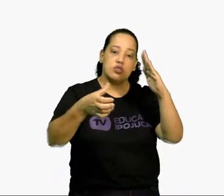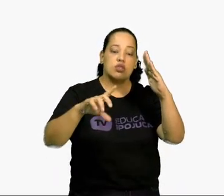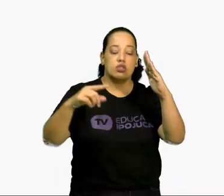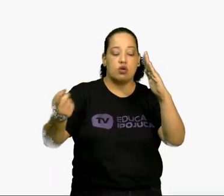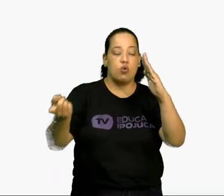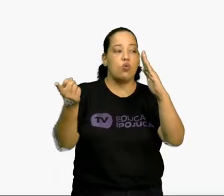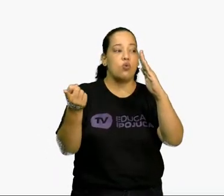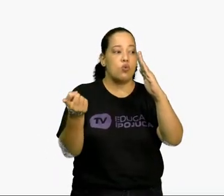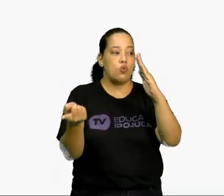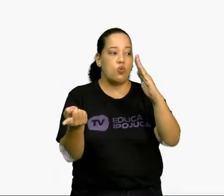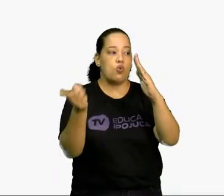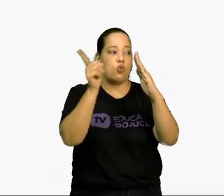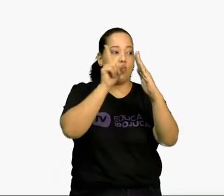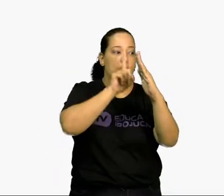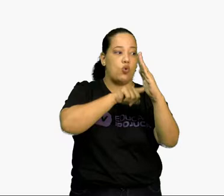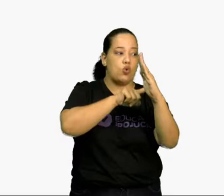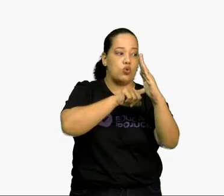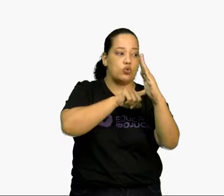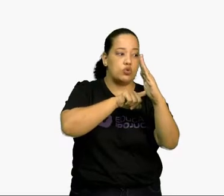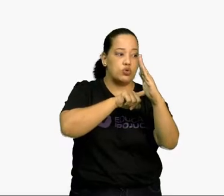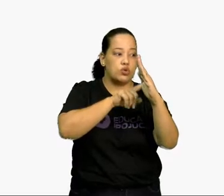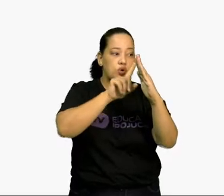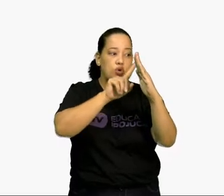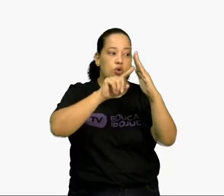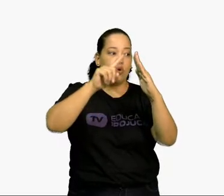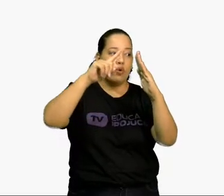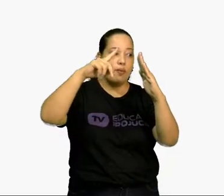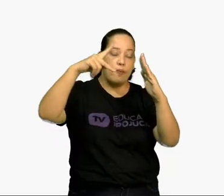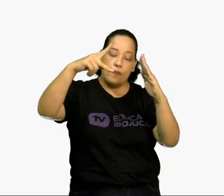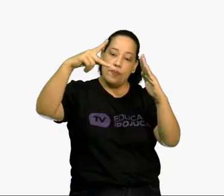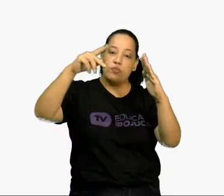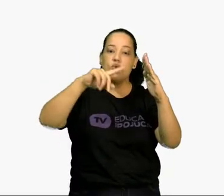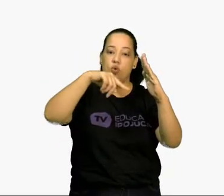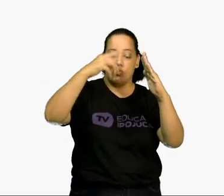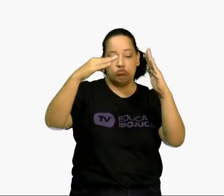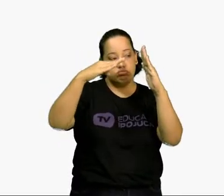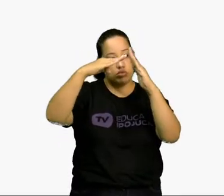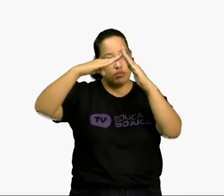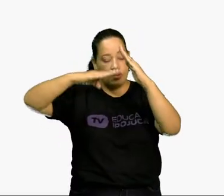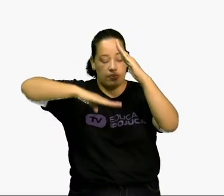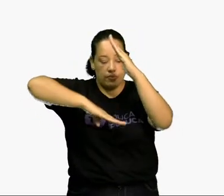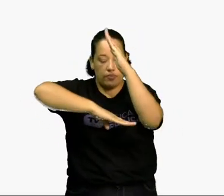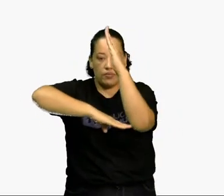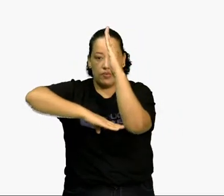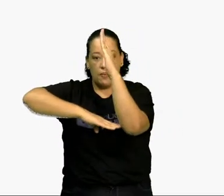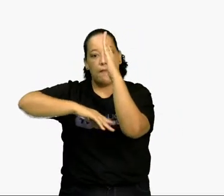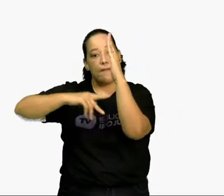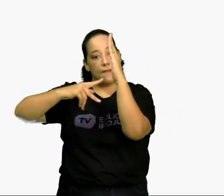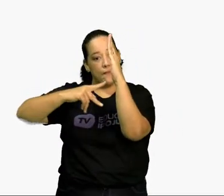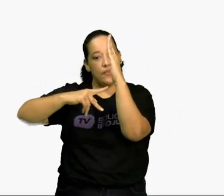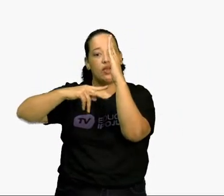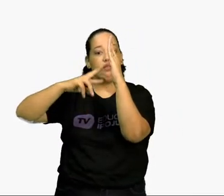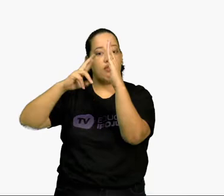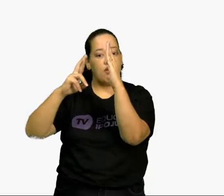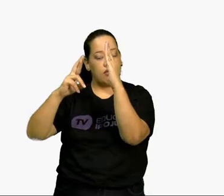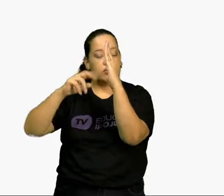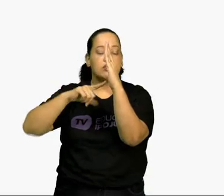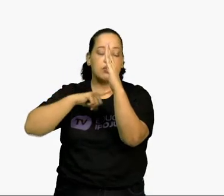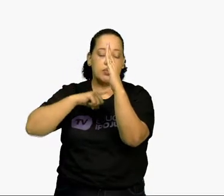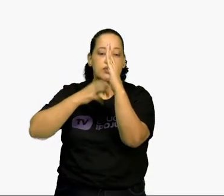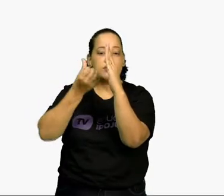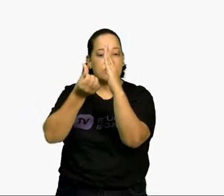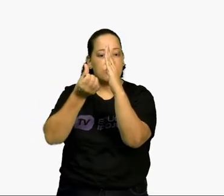outro triângulo é o lado PR veja que o lado pé e também essa seis centímetros pulado